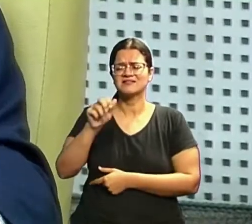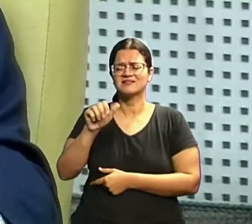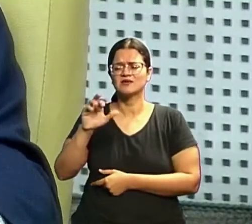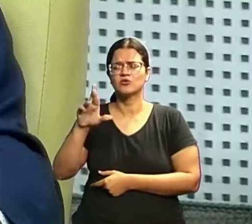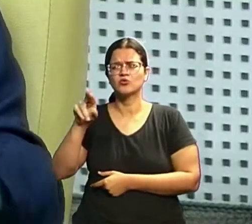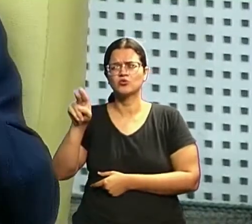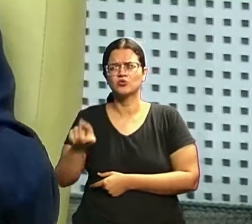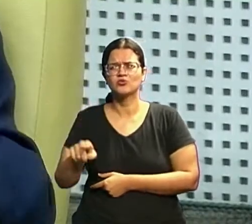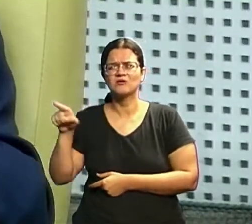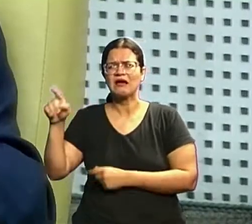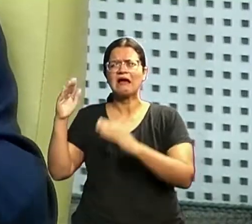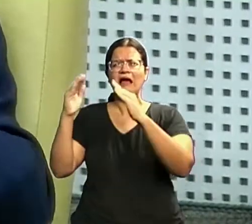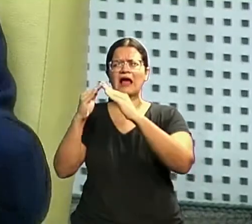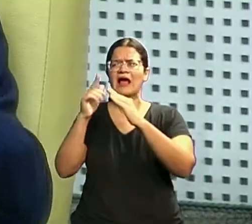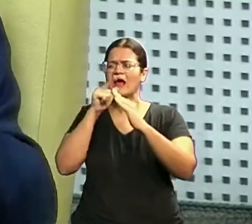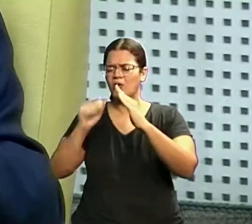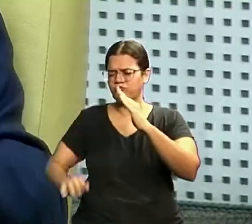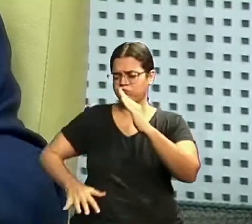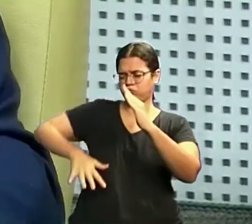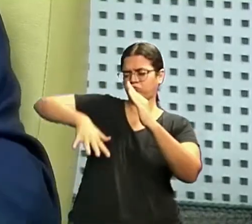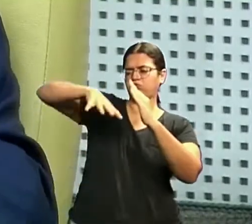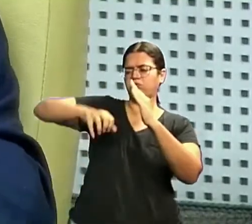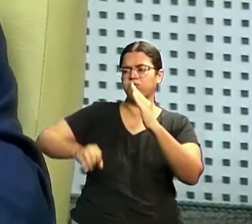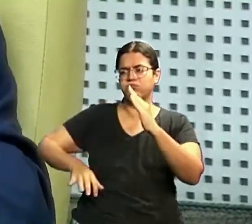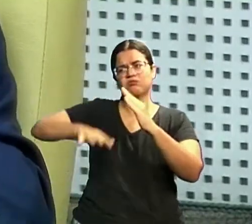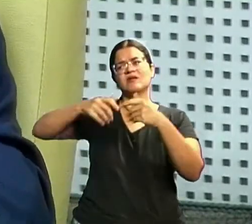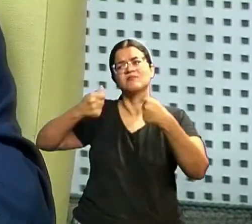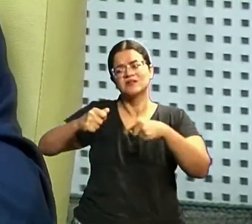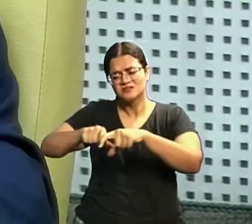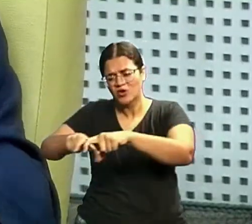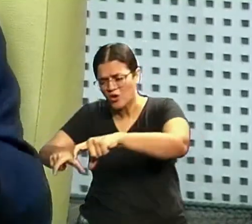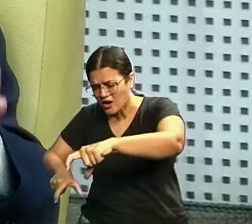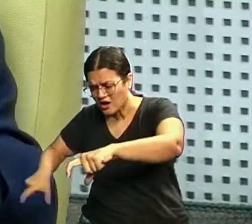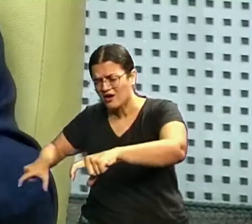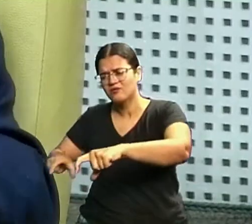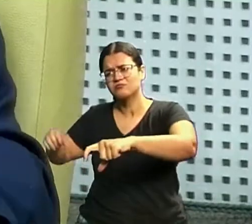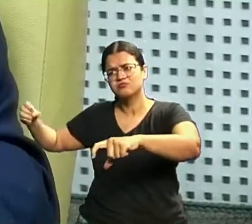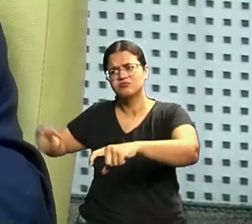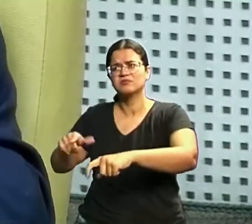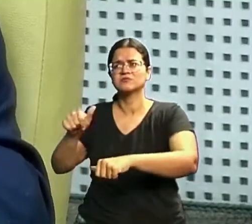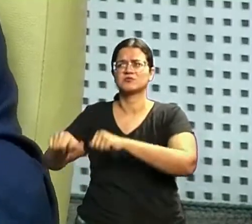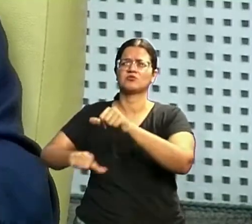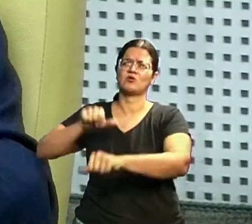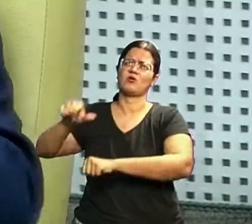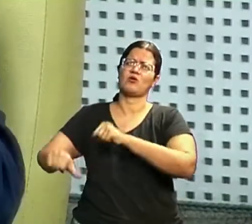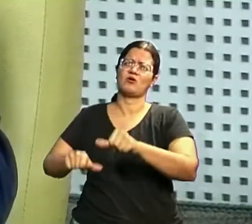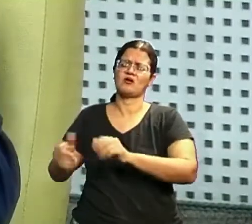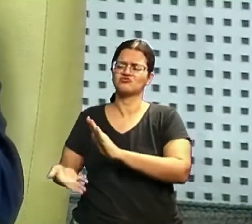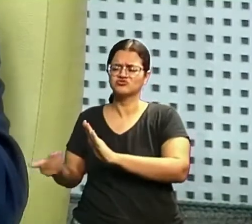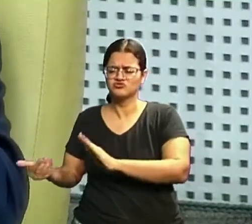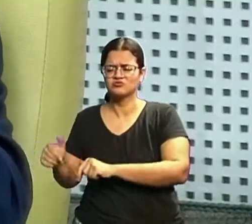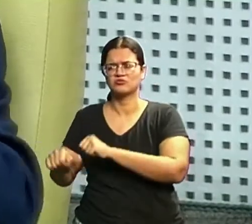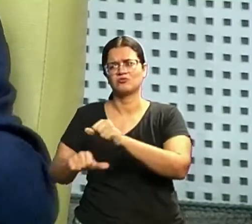daquela região. Por falta de quê? Só apenas da troca da tubulação. E eles estão colocando